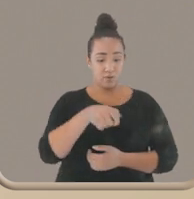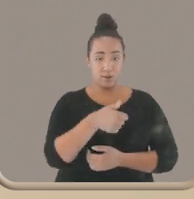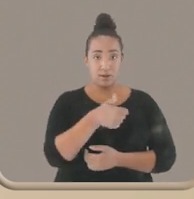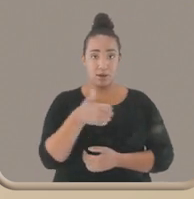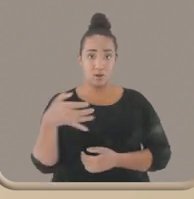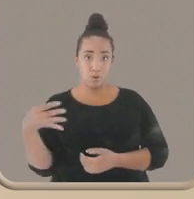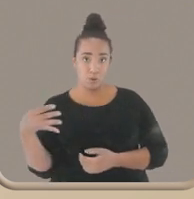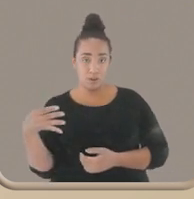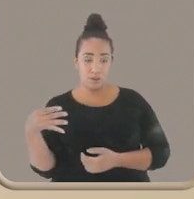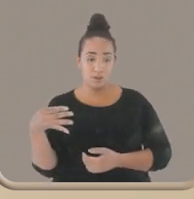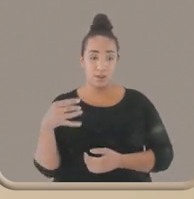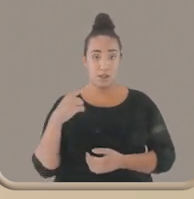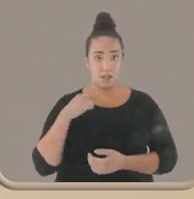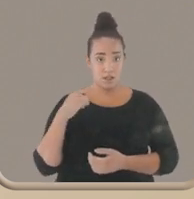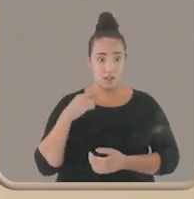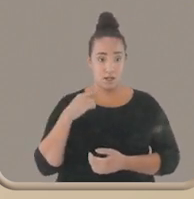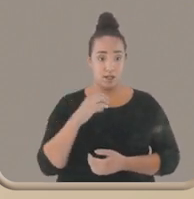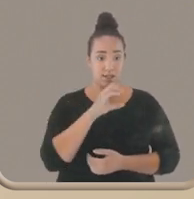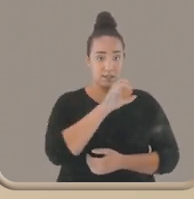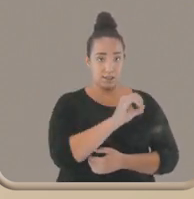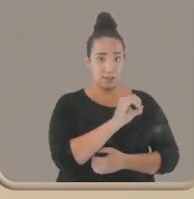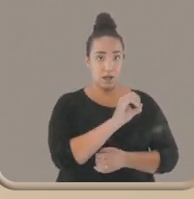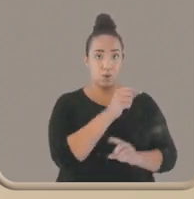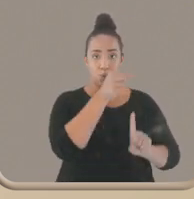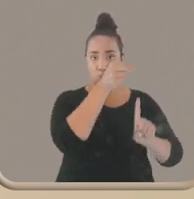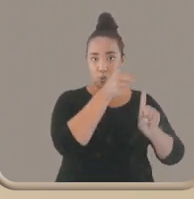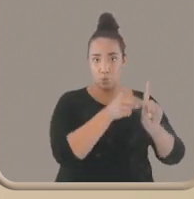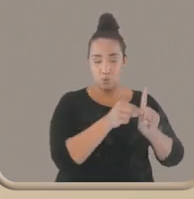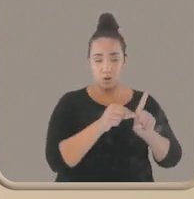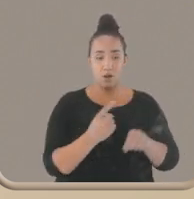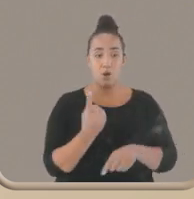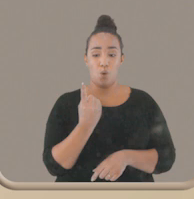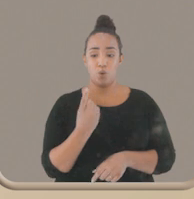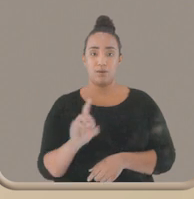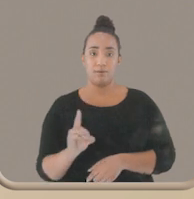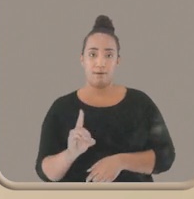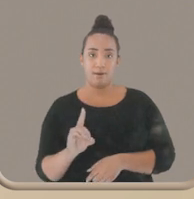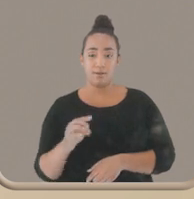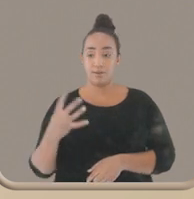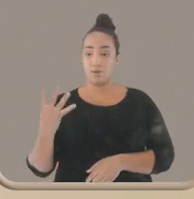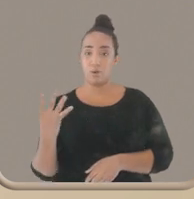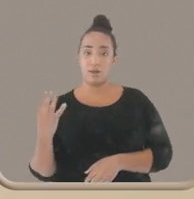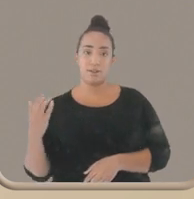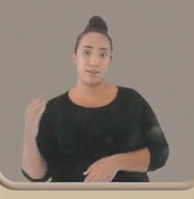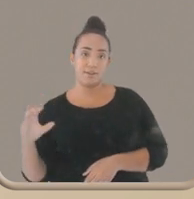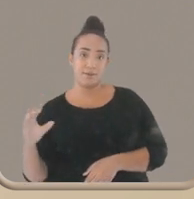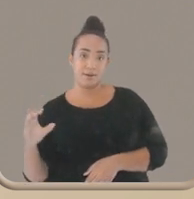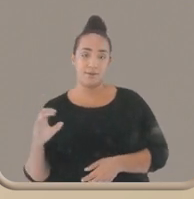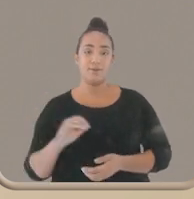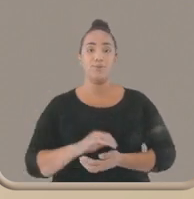0,14. Aqui eu tenho 0 unidades, 1/10